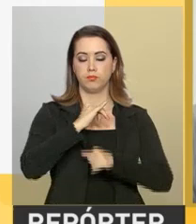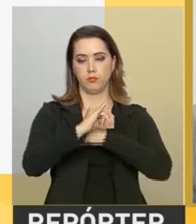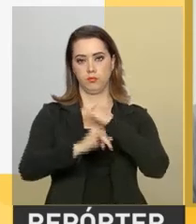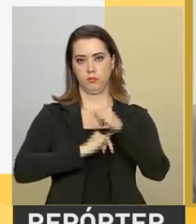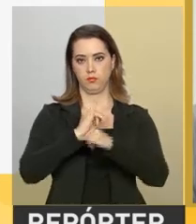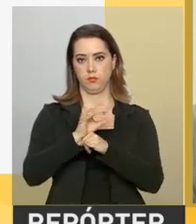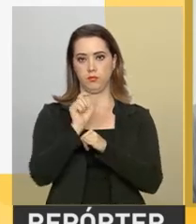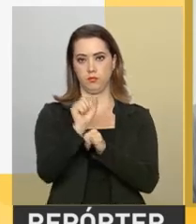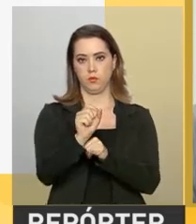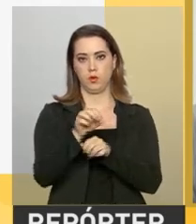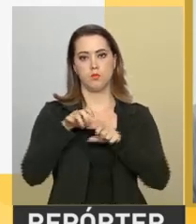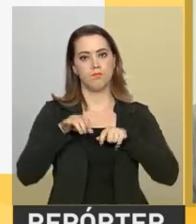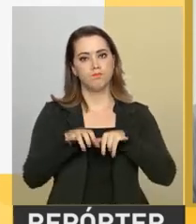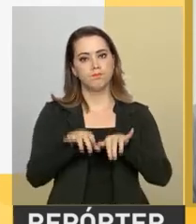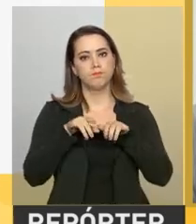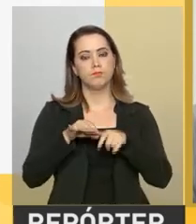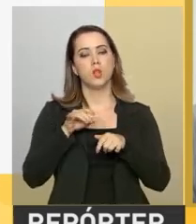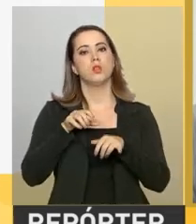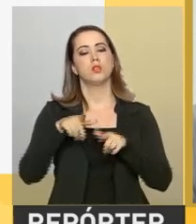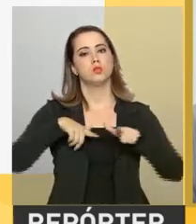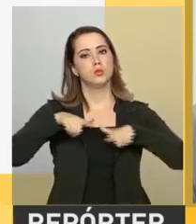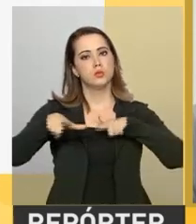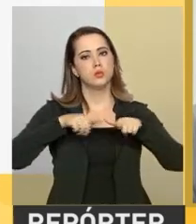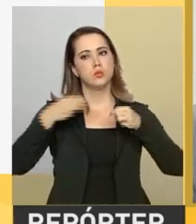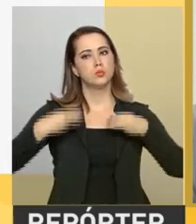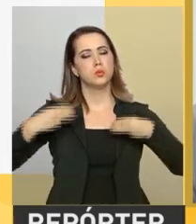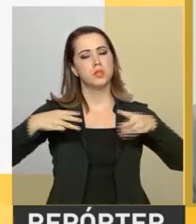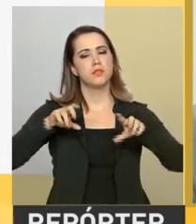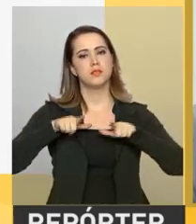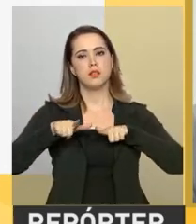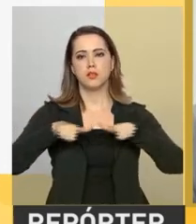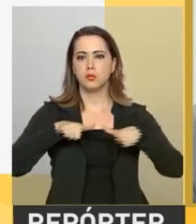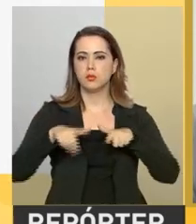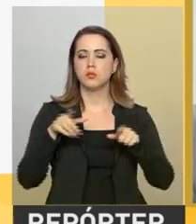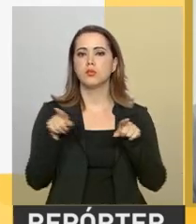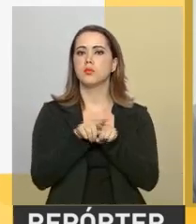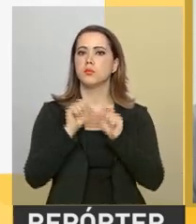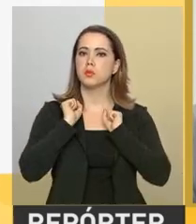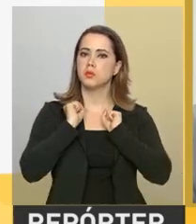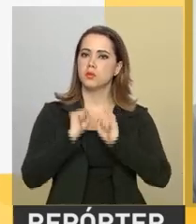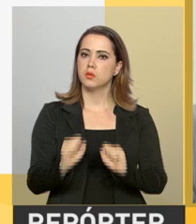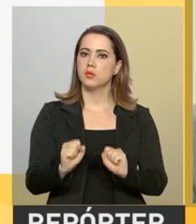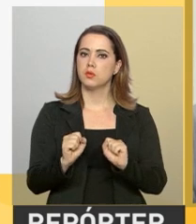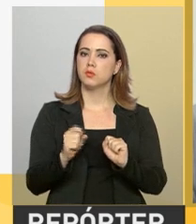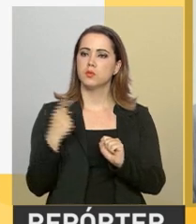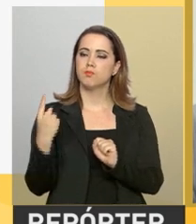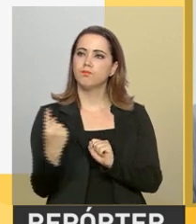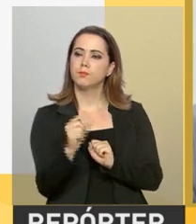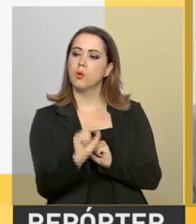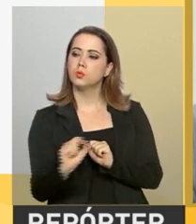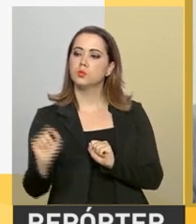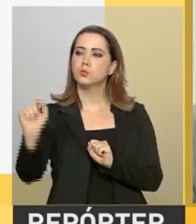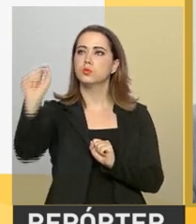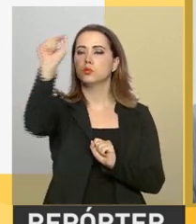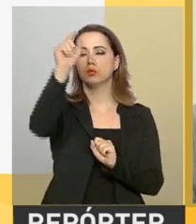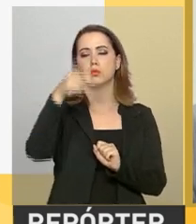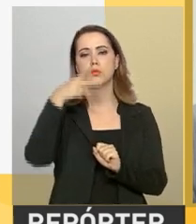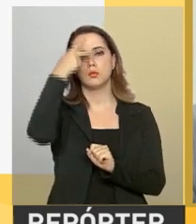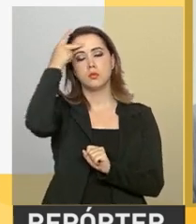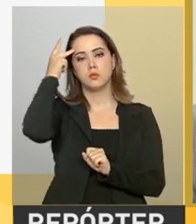do Ministério do Trabalho Ah possibilitando que por município os